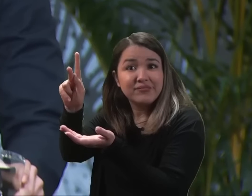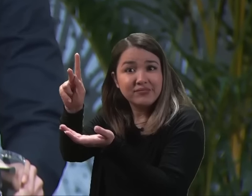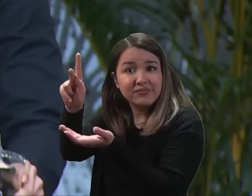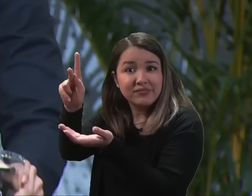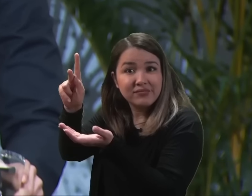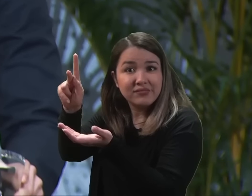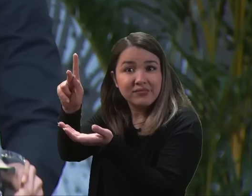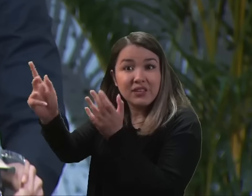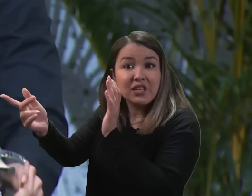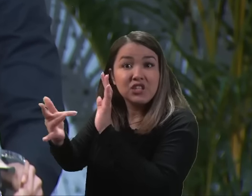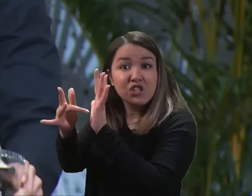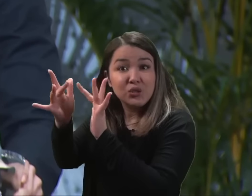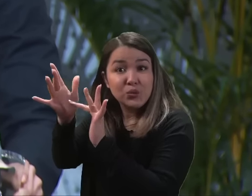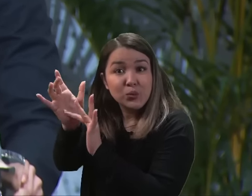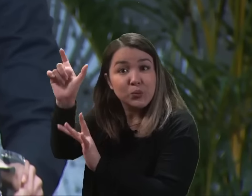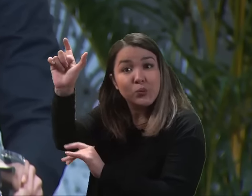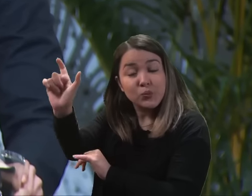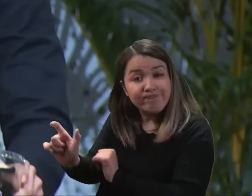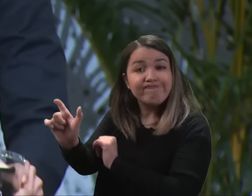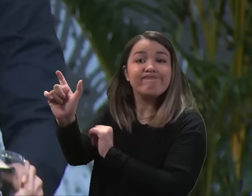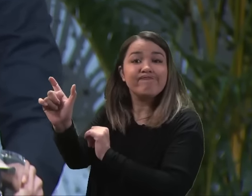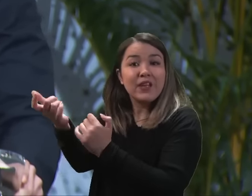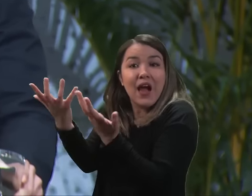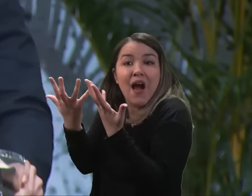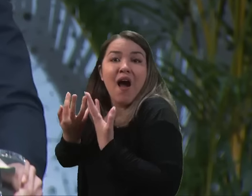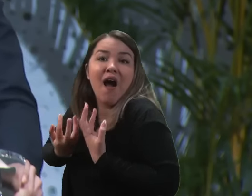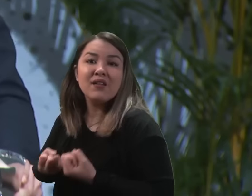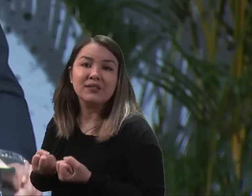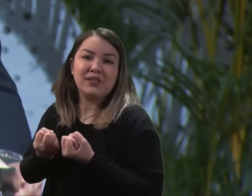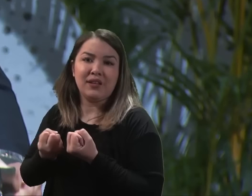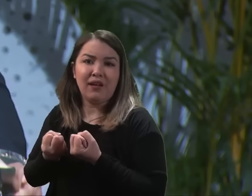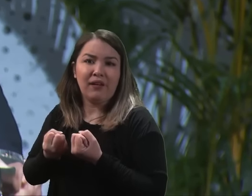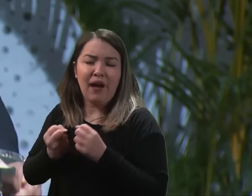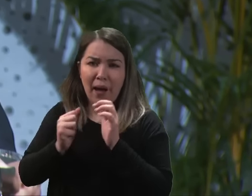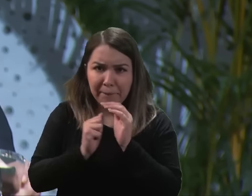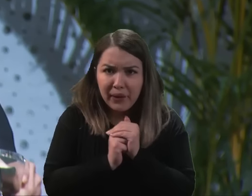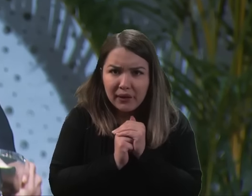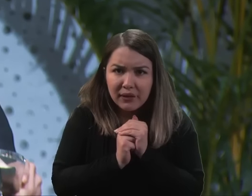que Ele tem, que Ele é para nos revelar. Amém?